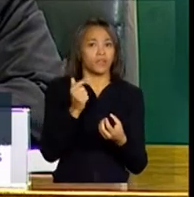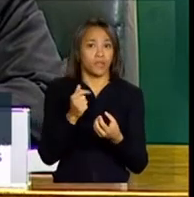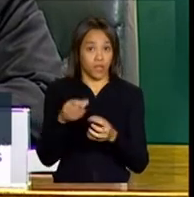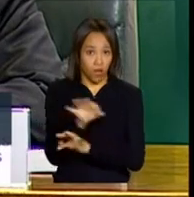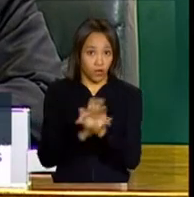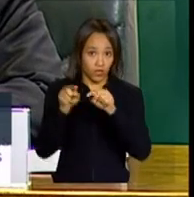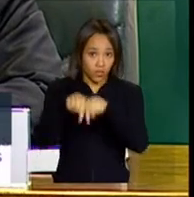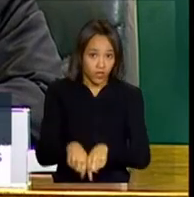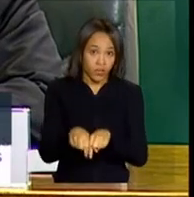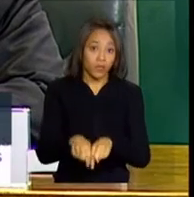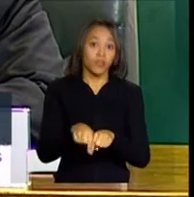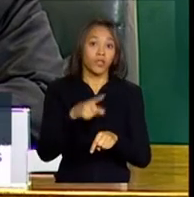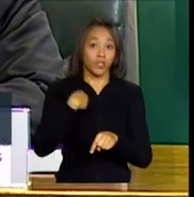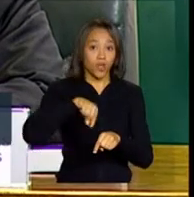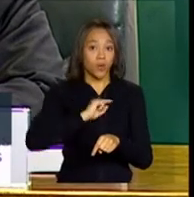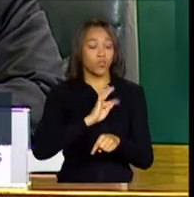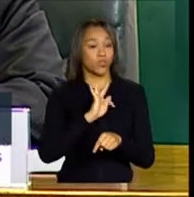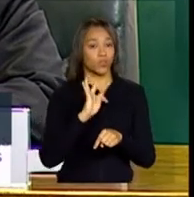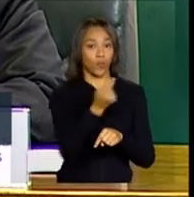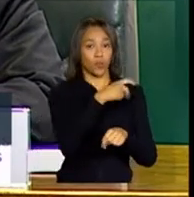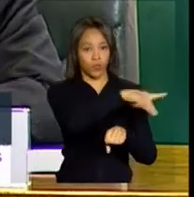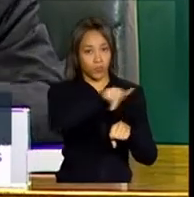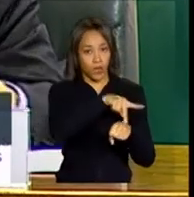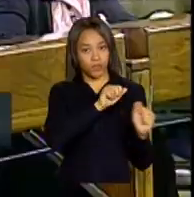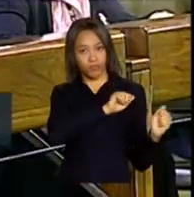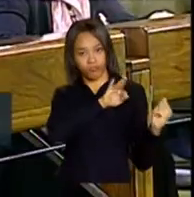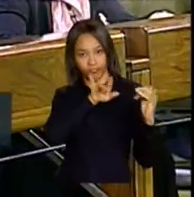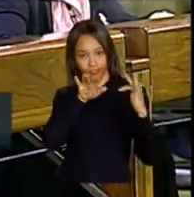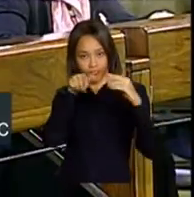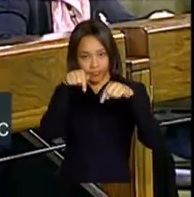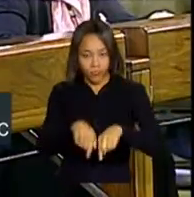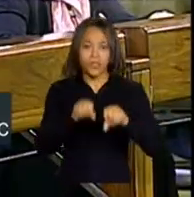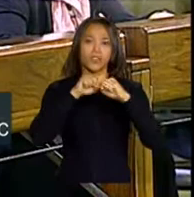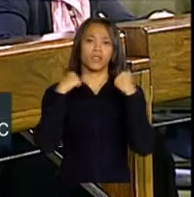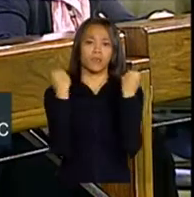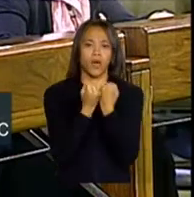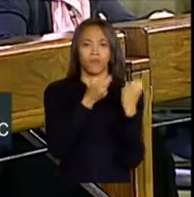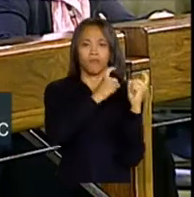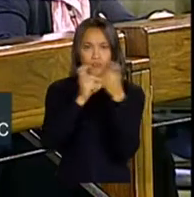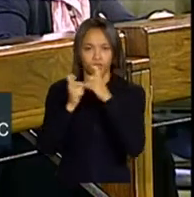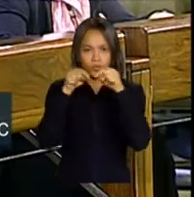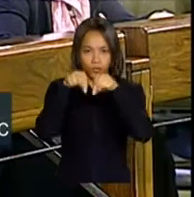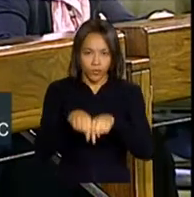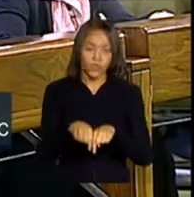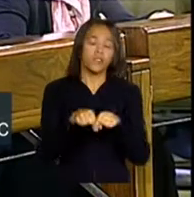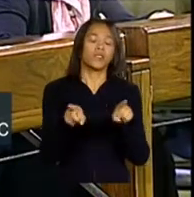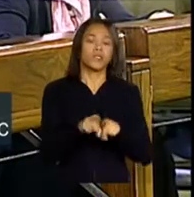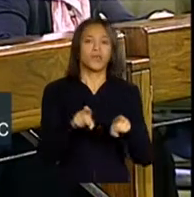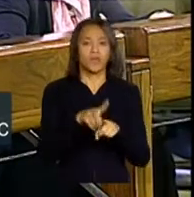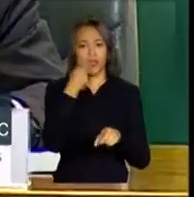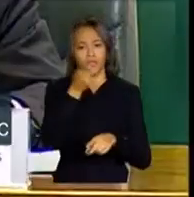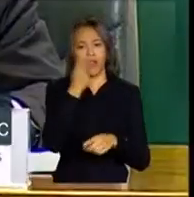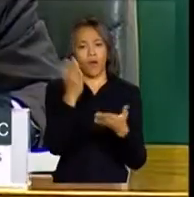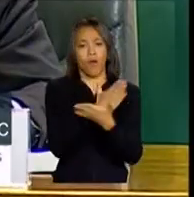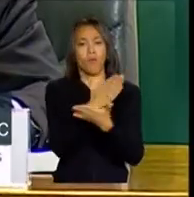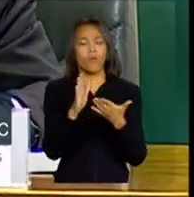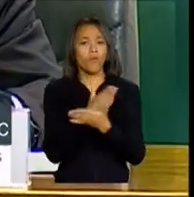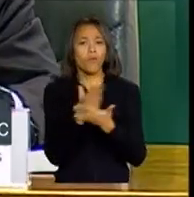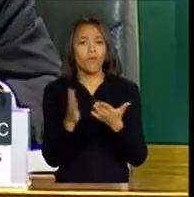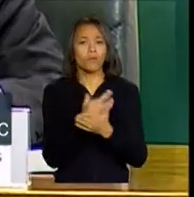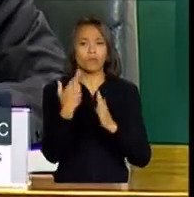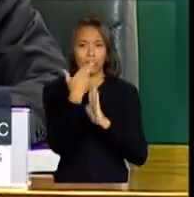que nos reúne todos aqui hoje neste seminário e nesse particular gostaria de me referir algumas das medidas